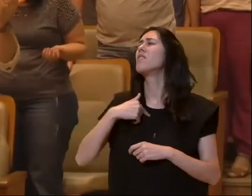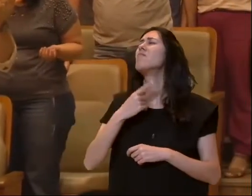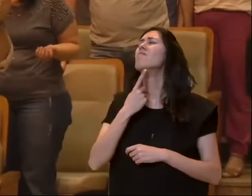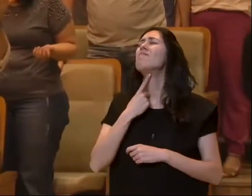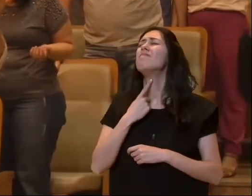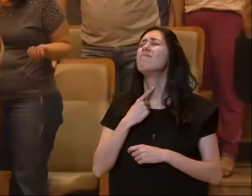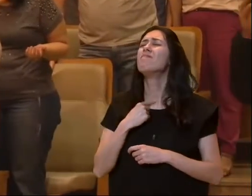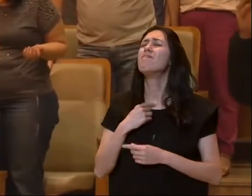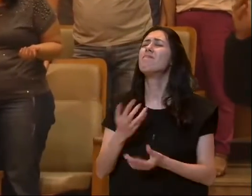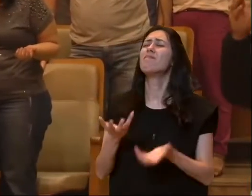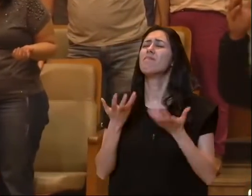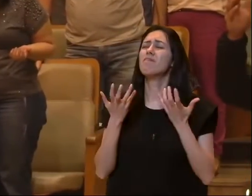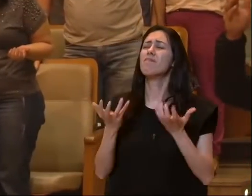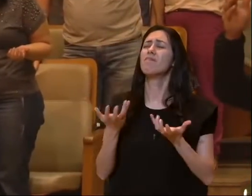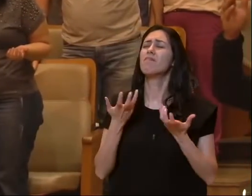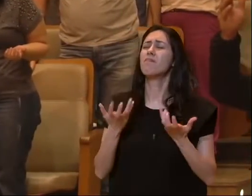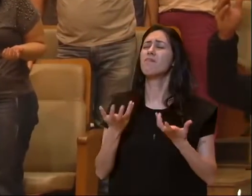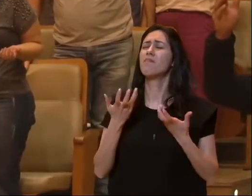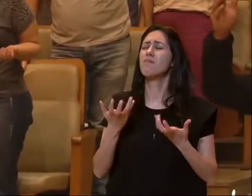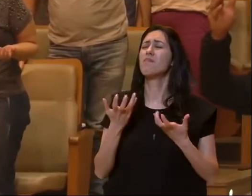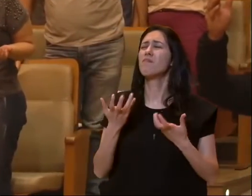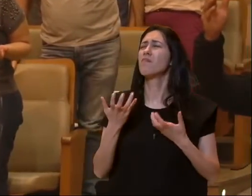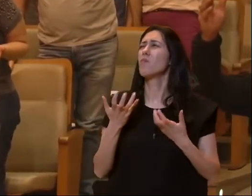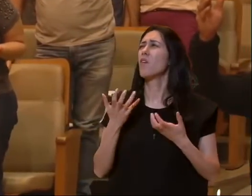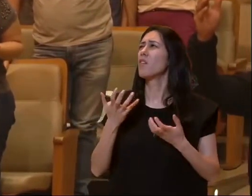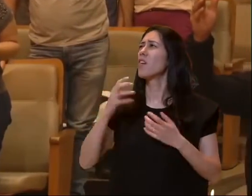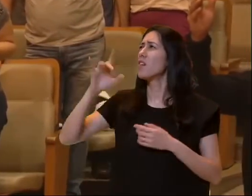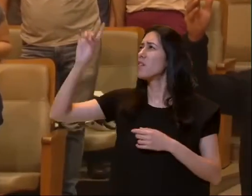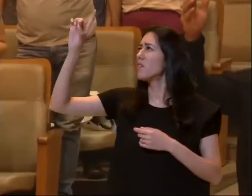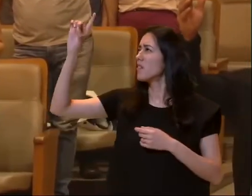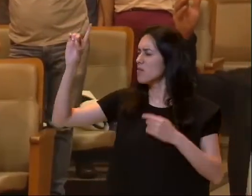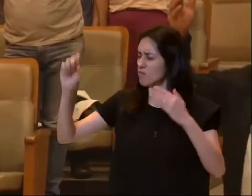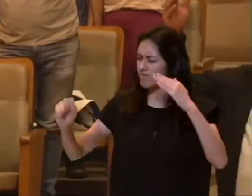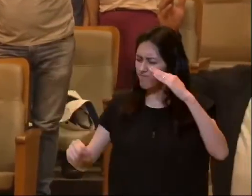desejo, eu quero ser cheio,